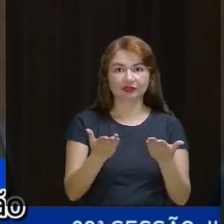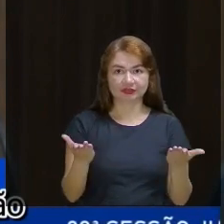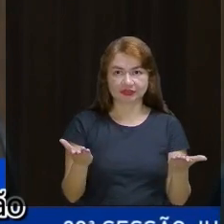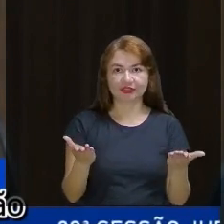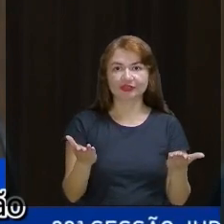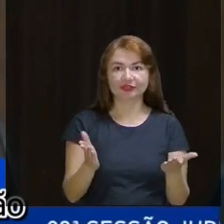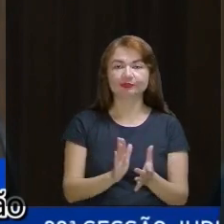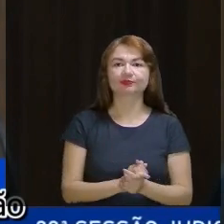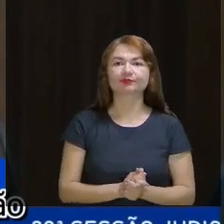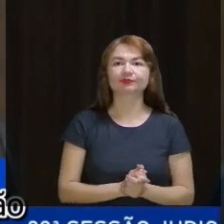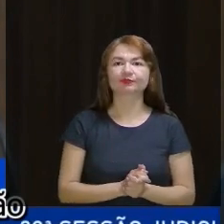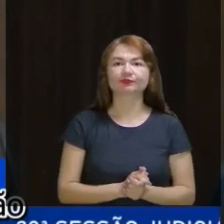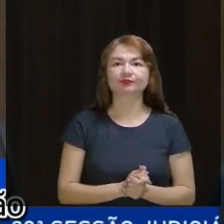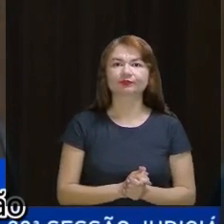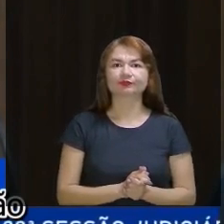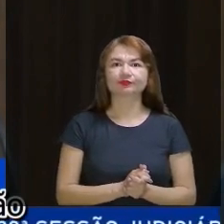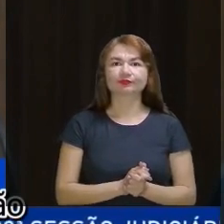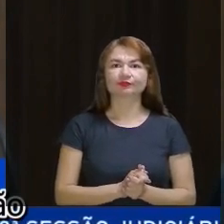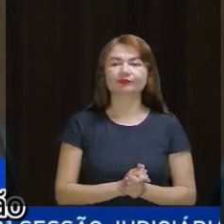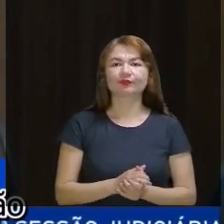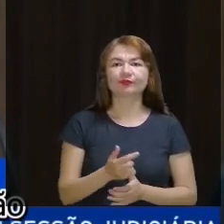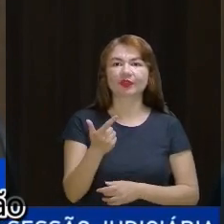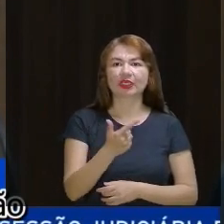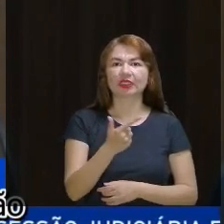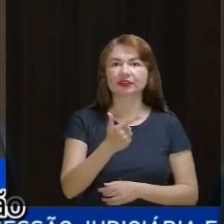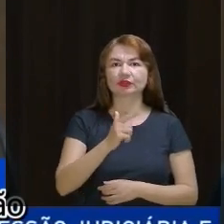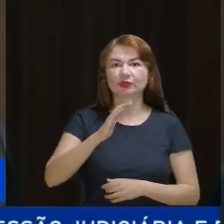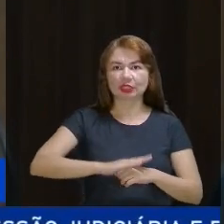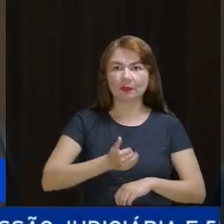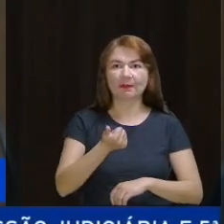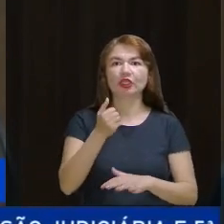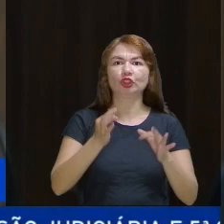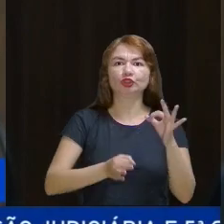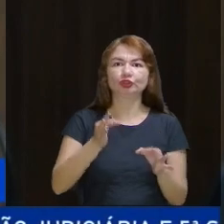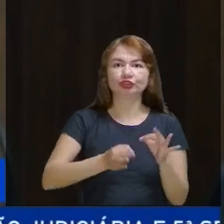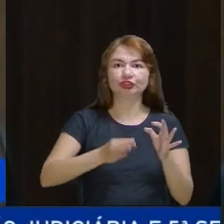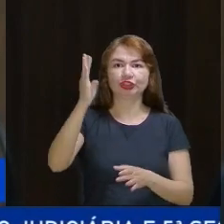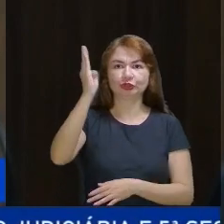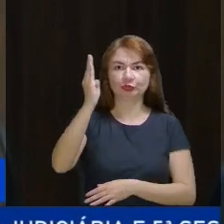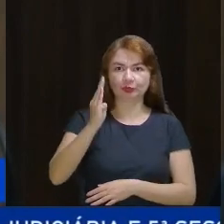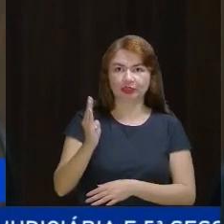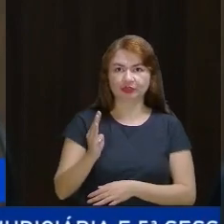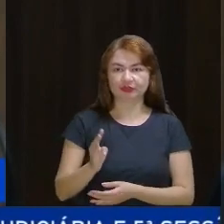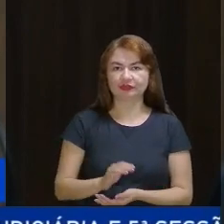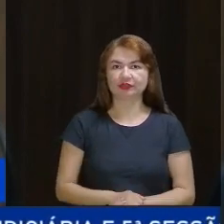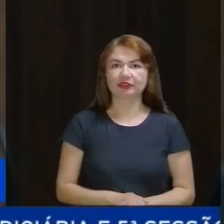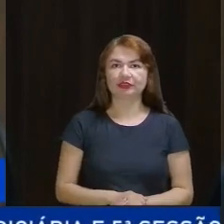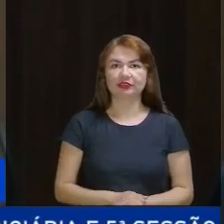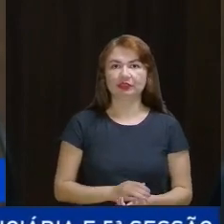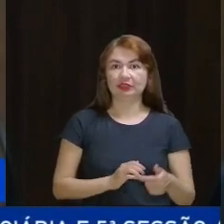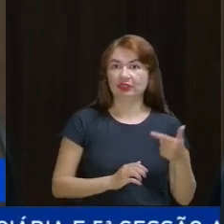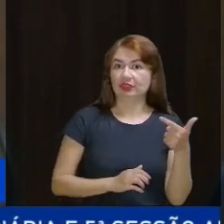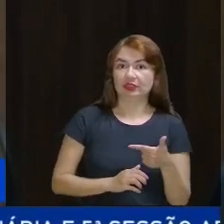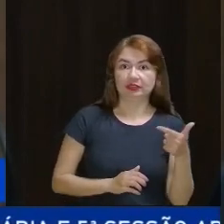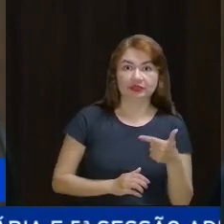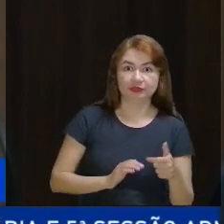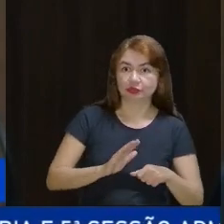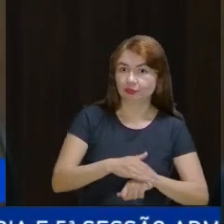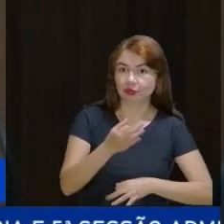Acompanhando a segunda melhor justiça do país. Não é a segunda melhor justiça